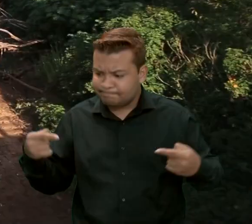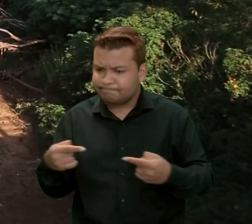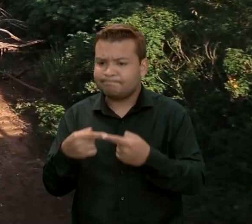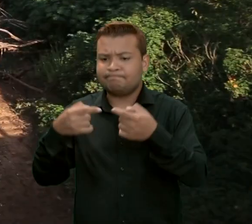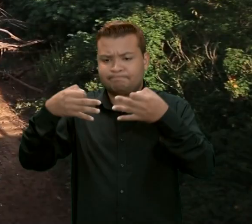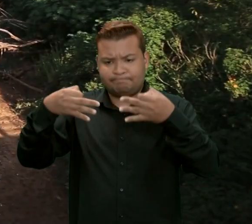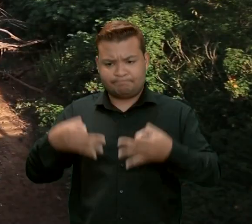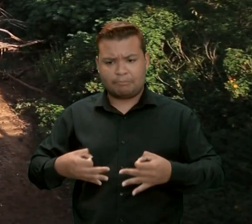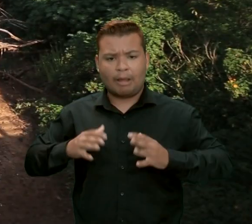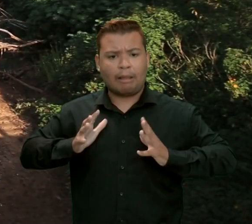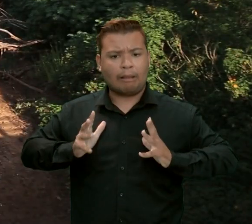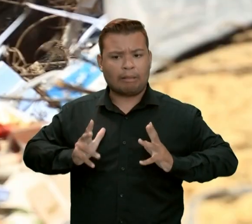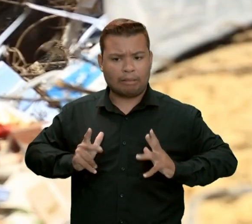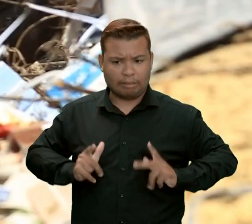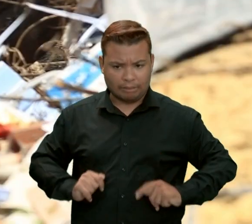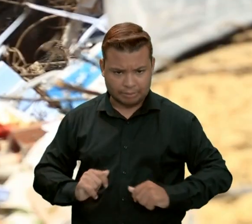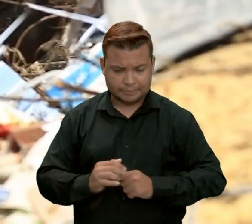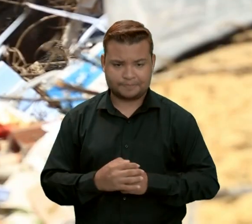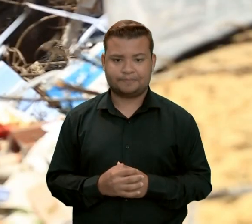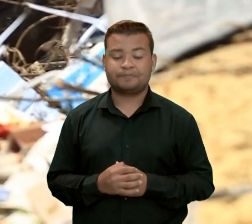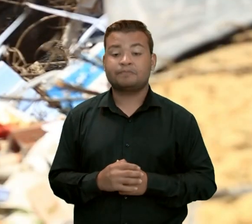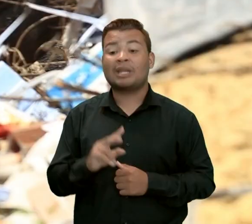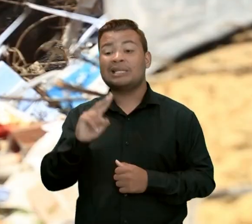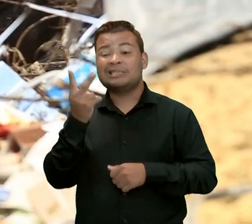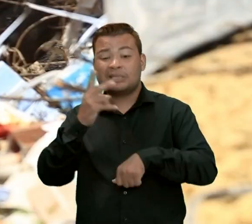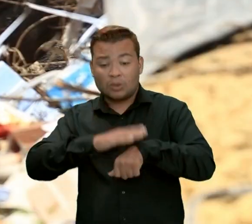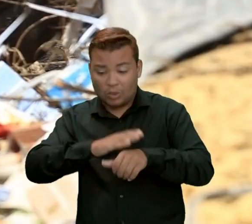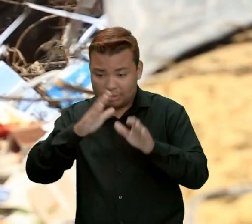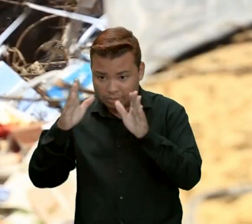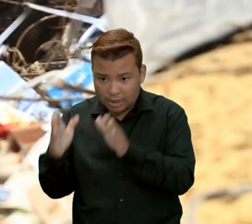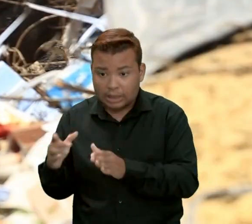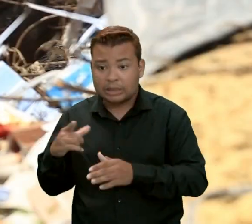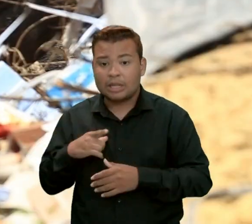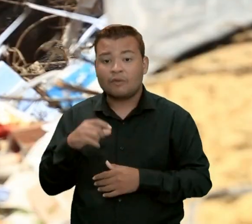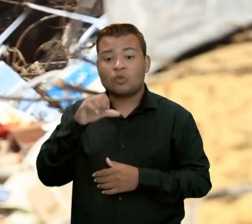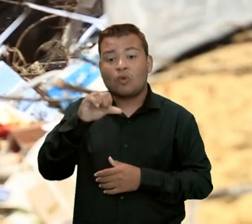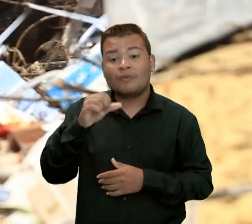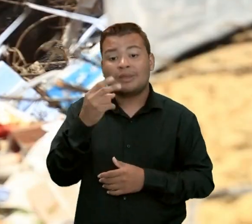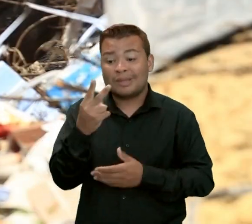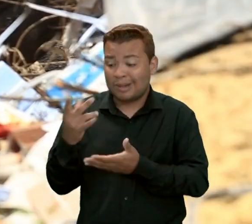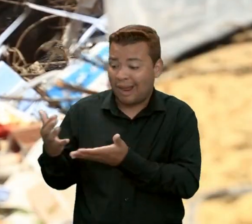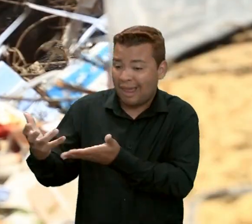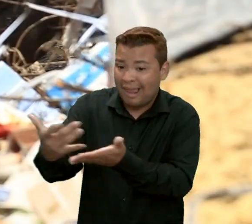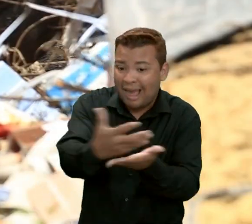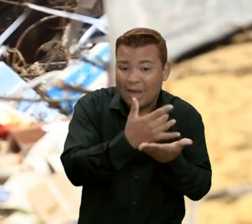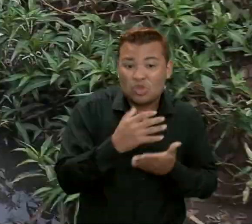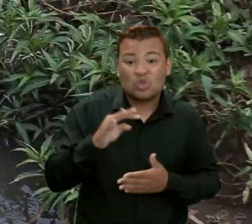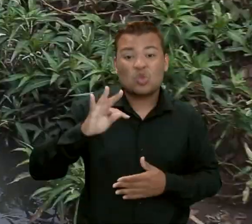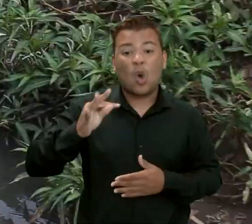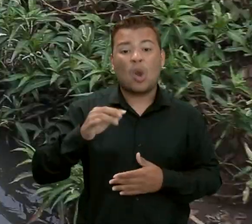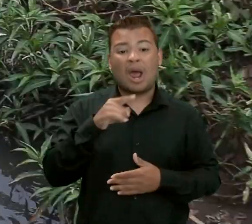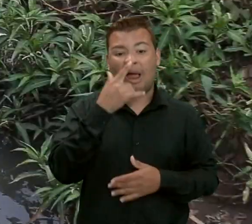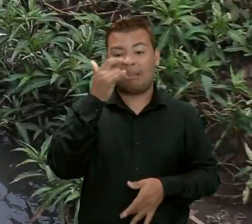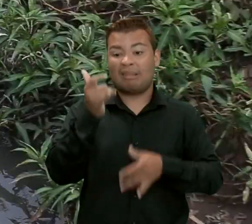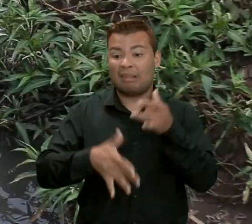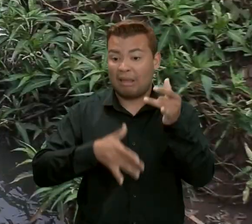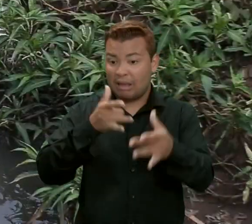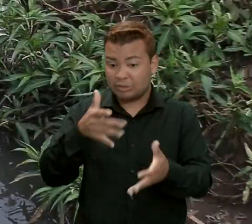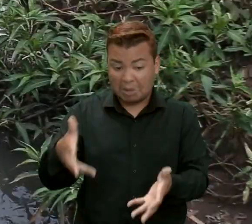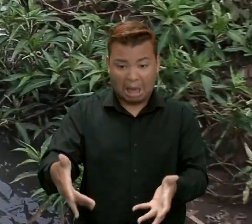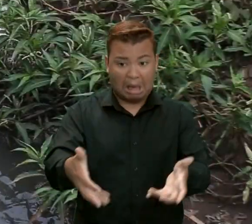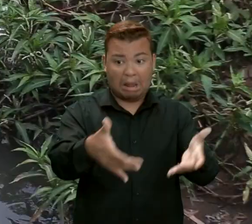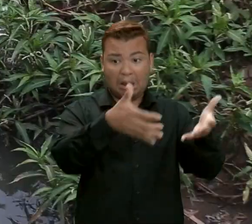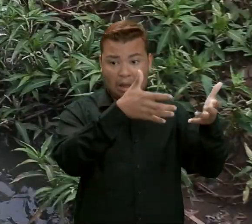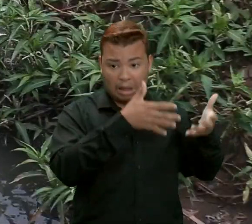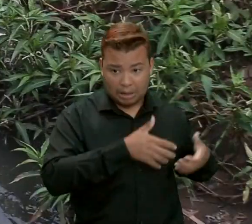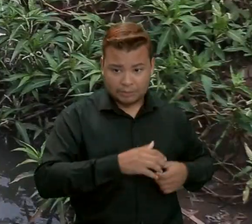limpo. Na segunda etapa, foram mais 92 toneladas de lixo retiradas do local. O projeto prevê